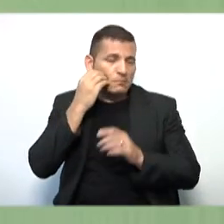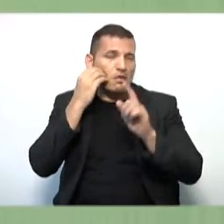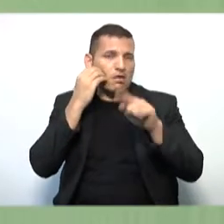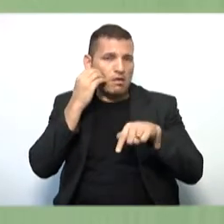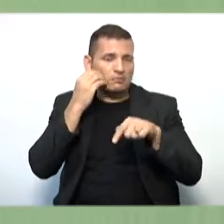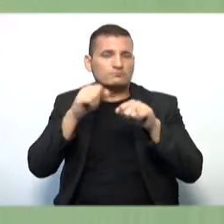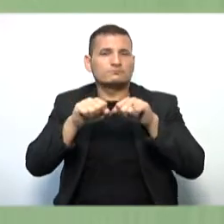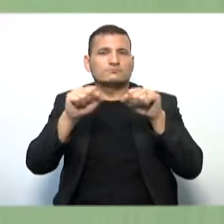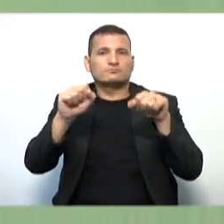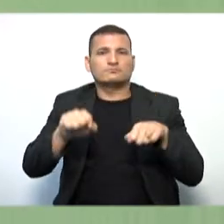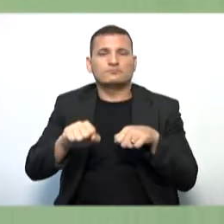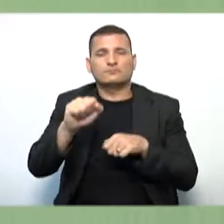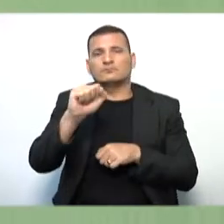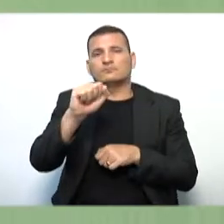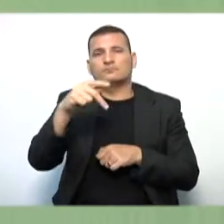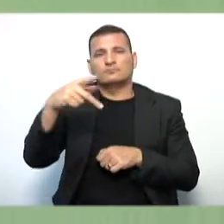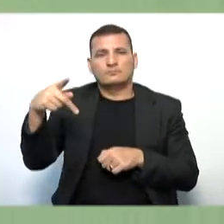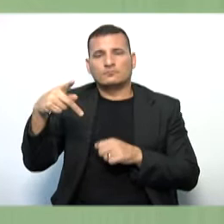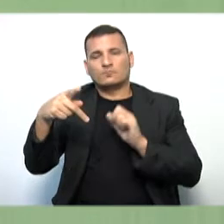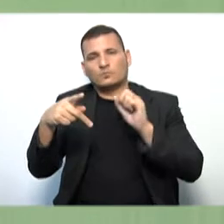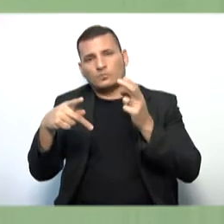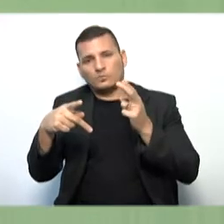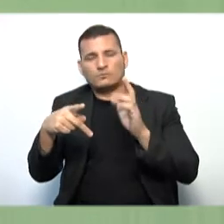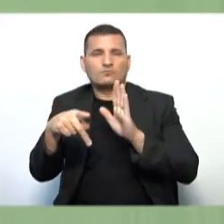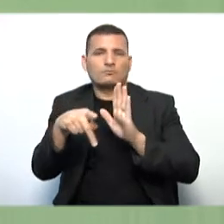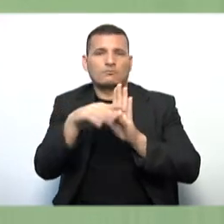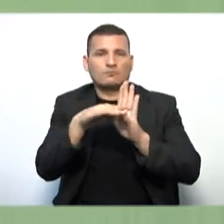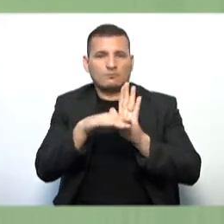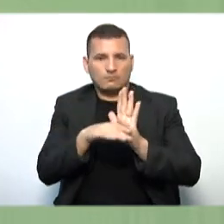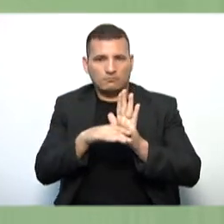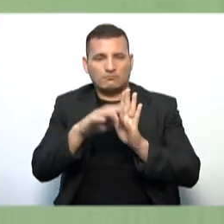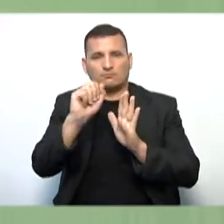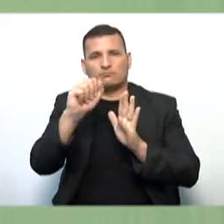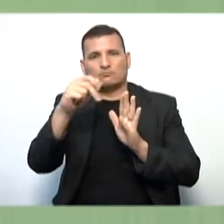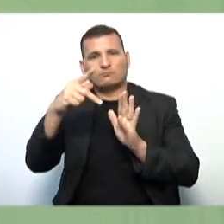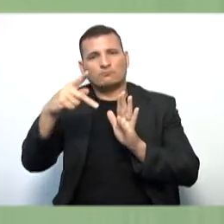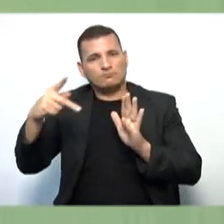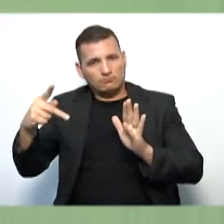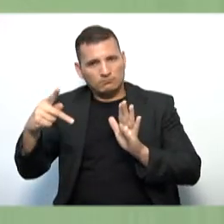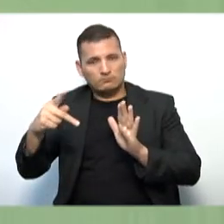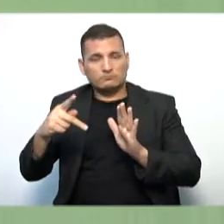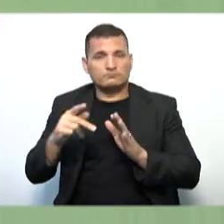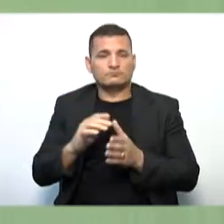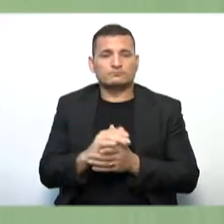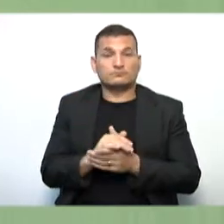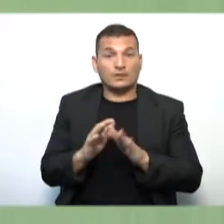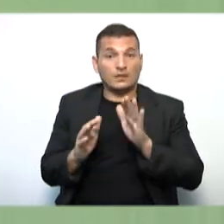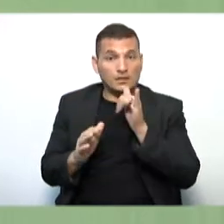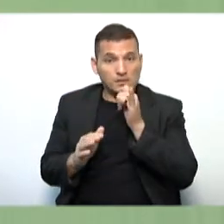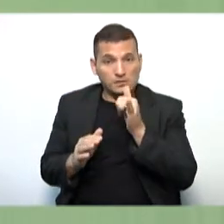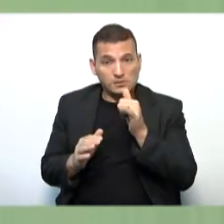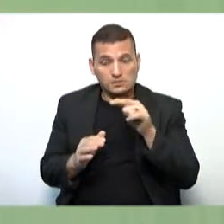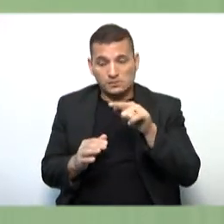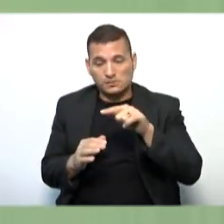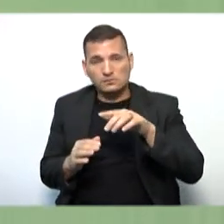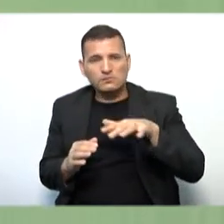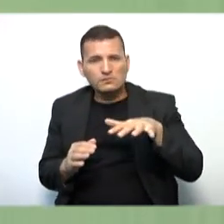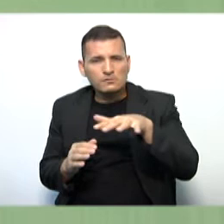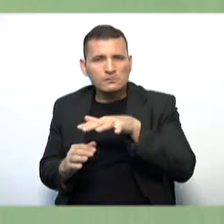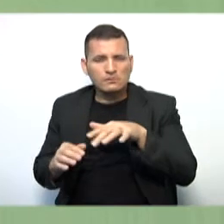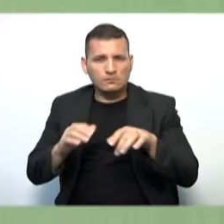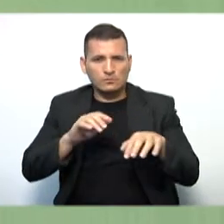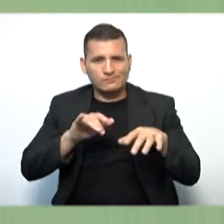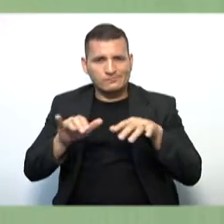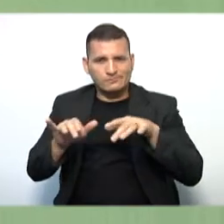de aplicação, ou um programa de aplicação. Quando a gente entra no mundo da programação, nós temos